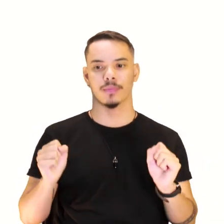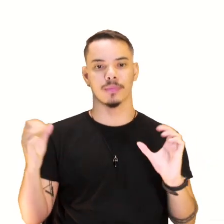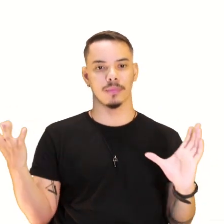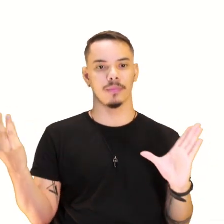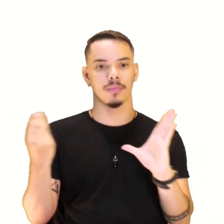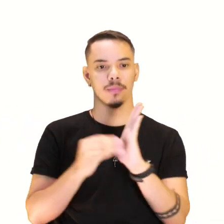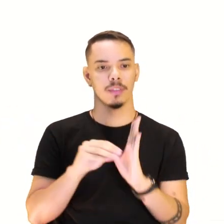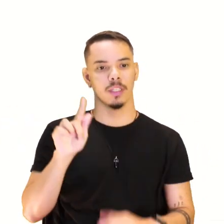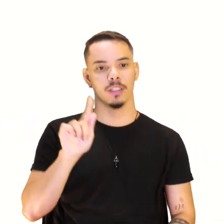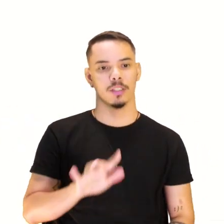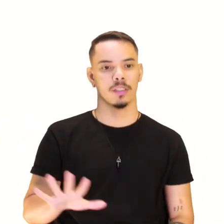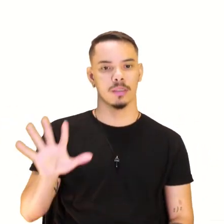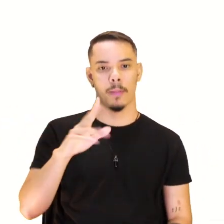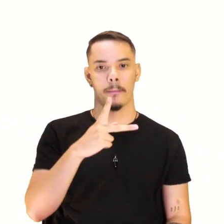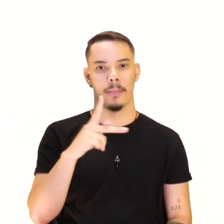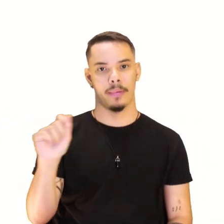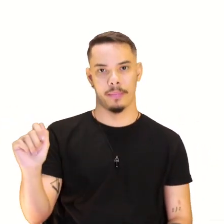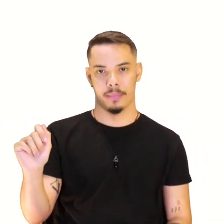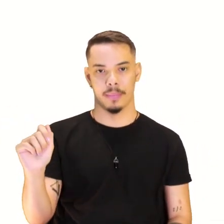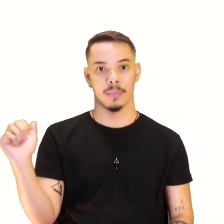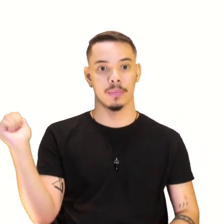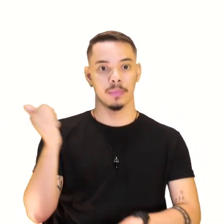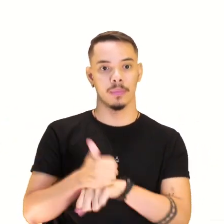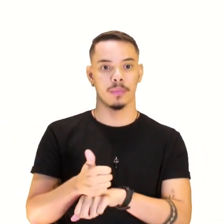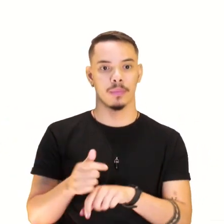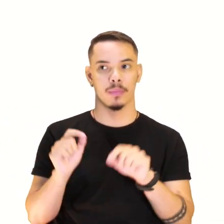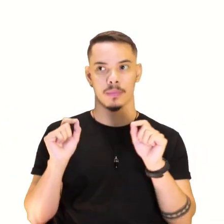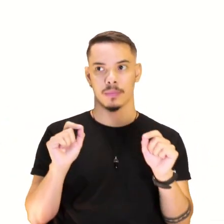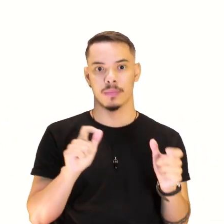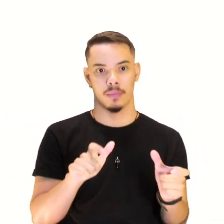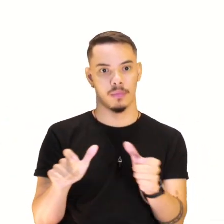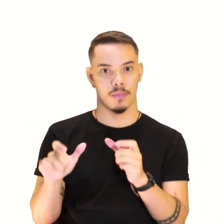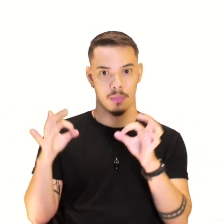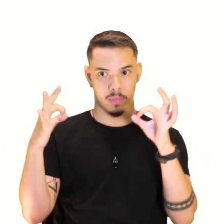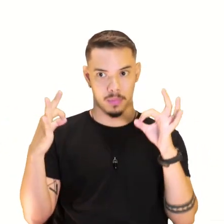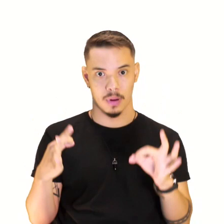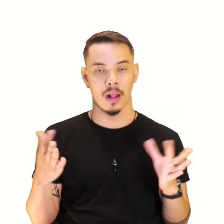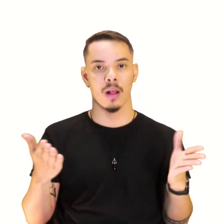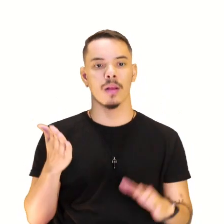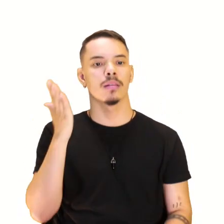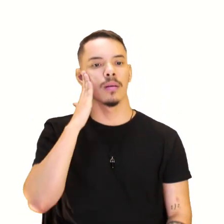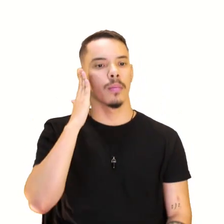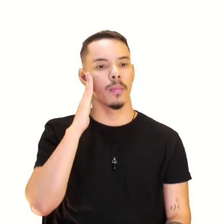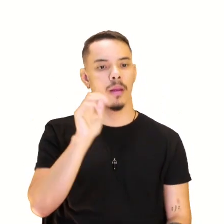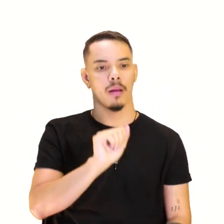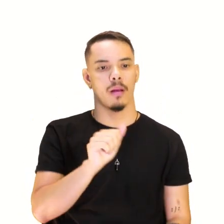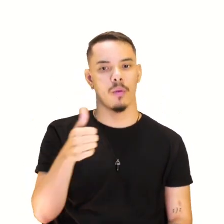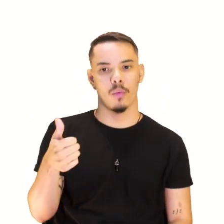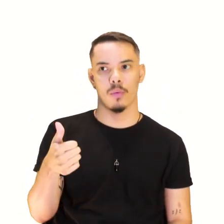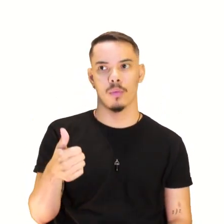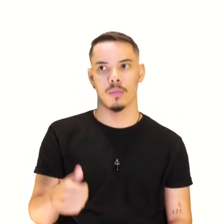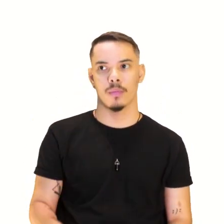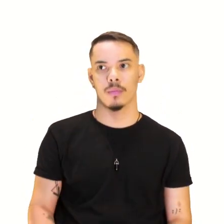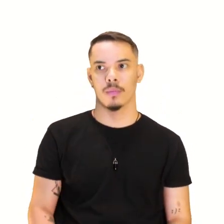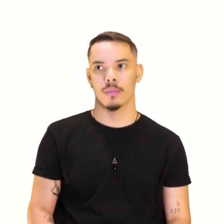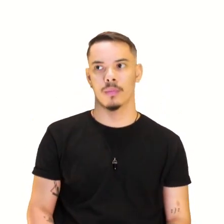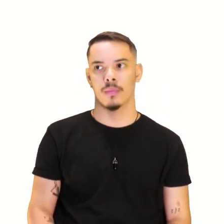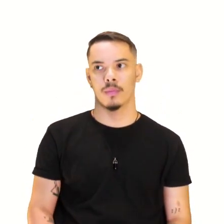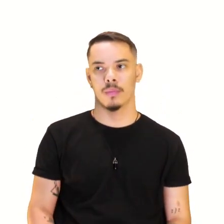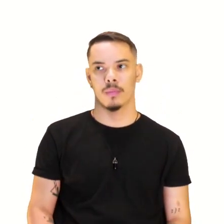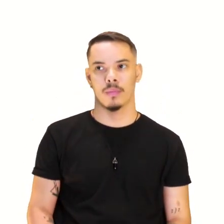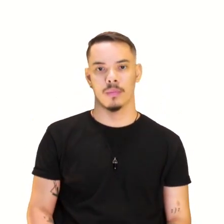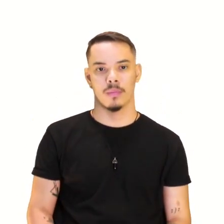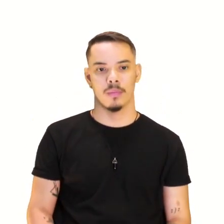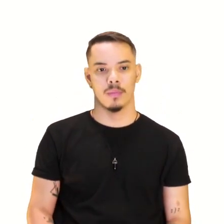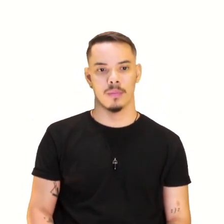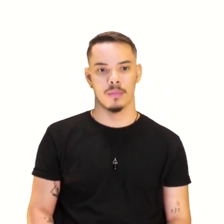termo geral da PA. Substituindo nos lugares corretos, agora ele quer o A1. Então, presta atenção ali onde é que ele quer. Ele